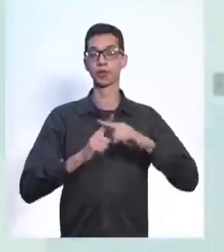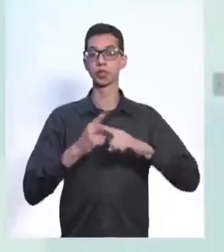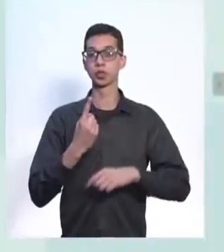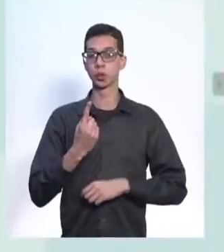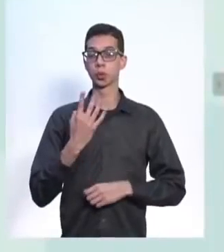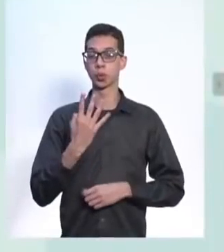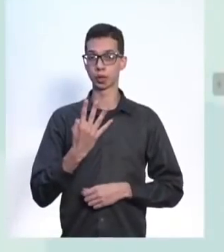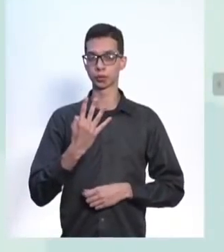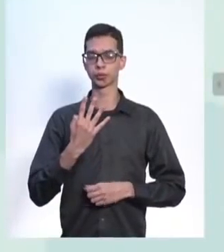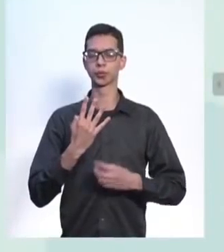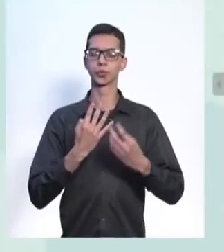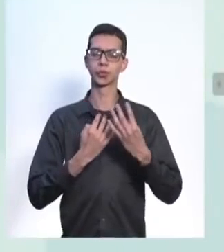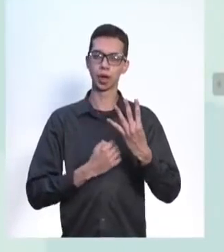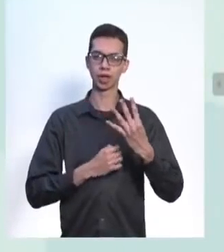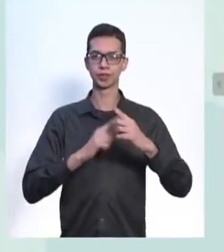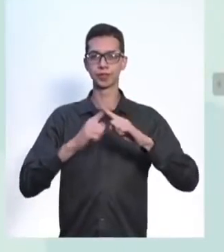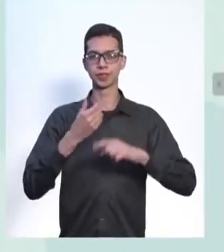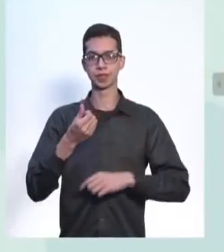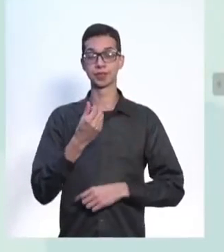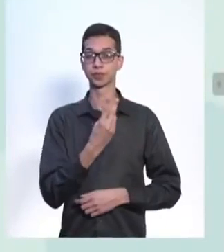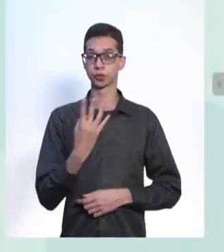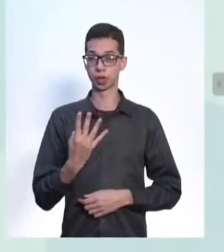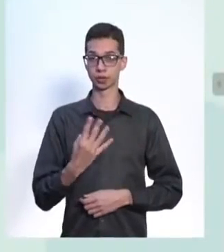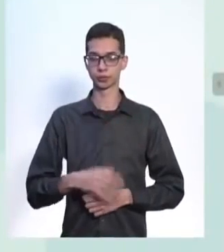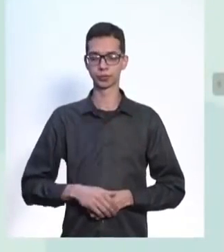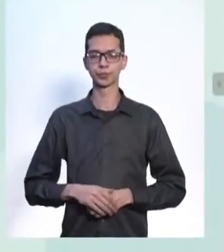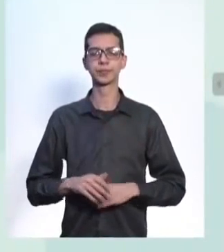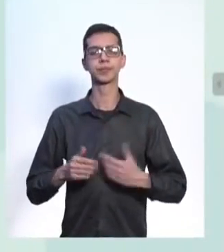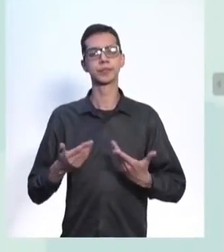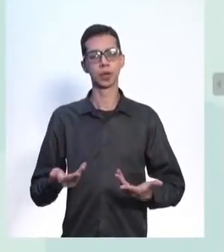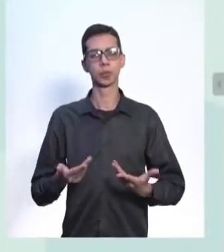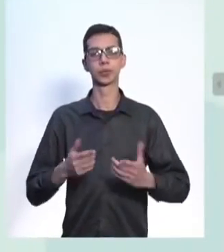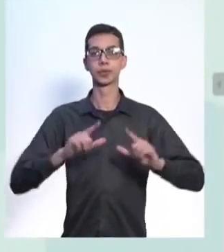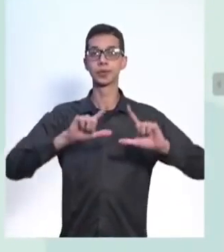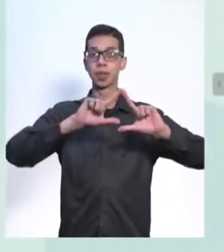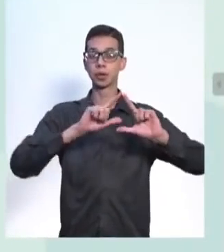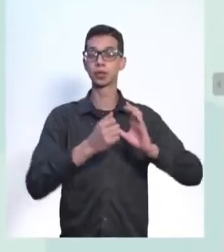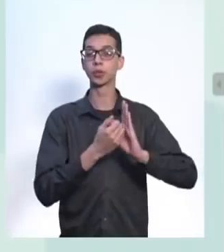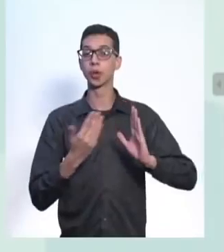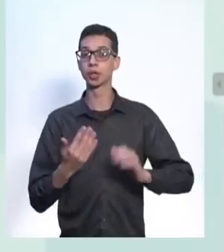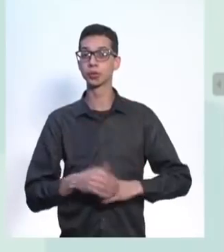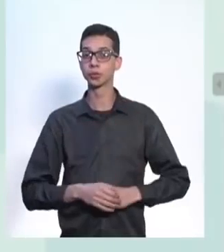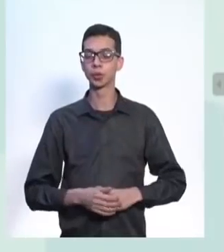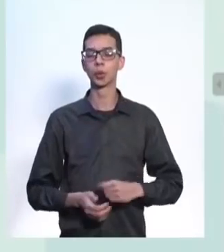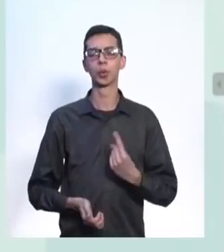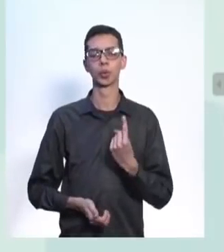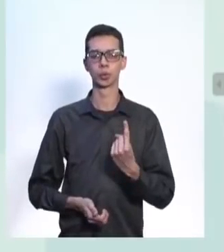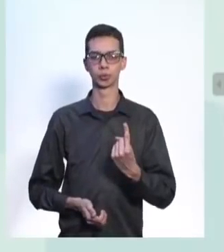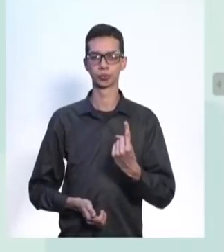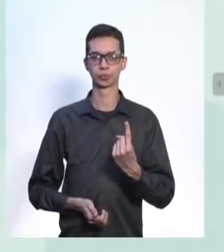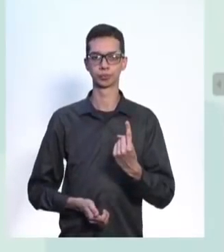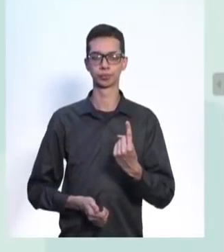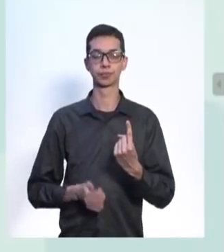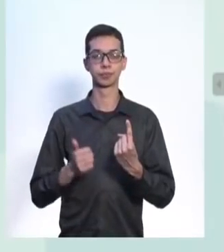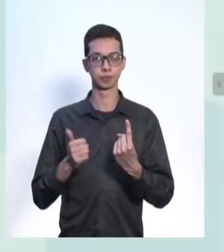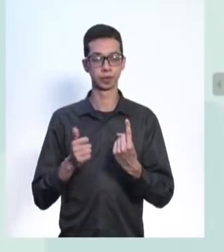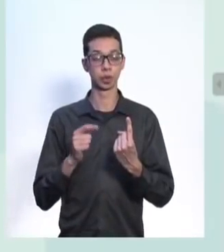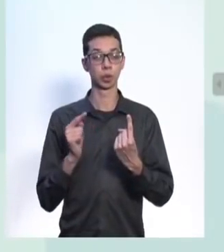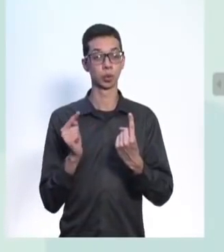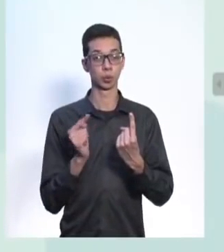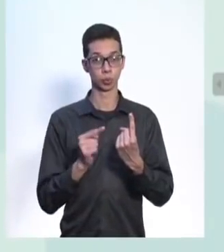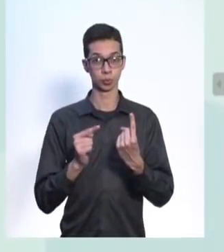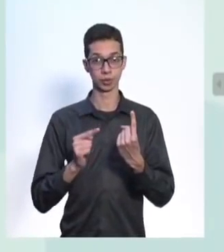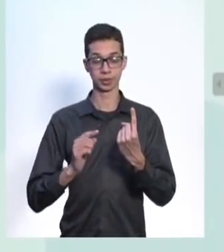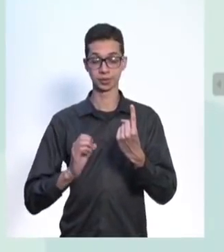6, 24. Então, o nosso delta vai ser 1. 1 é maior do que